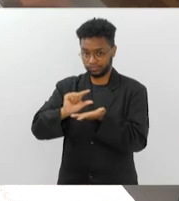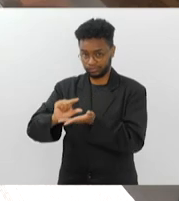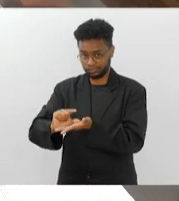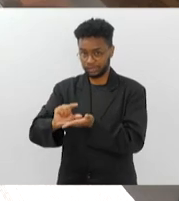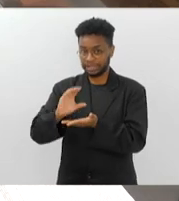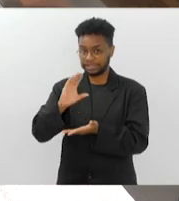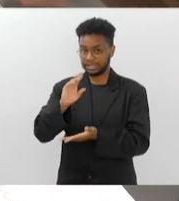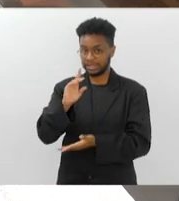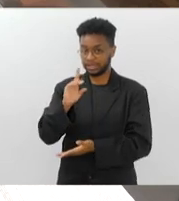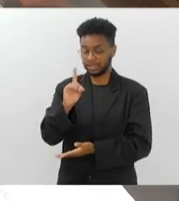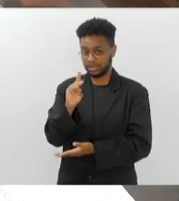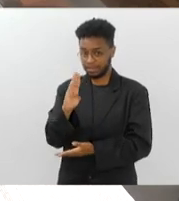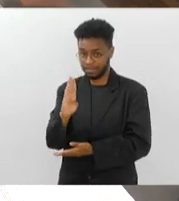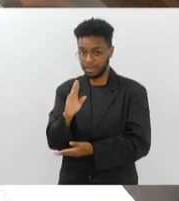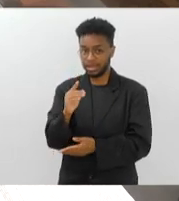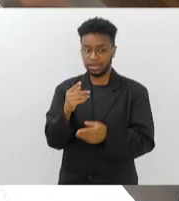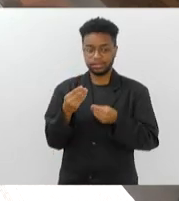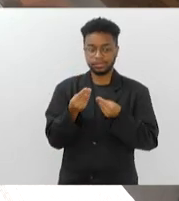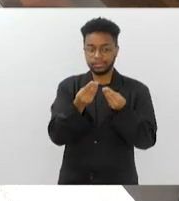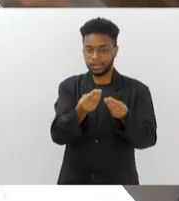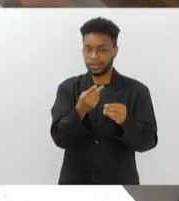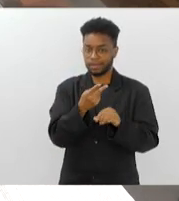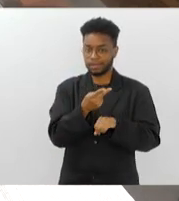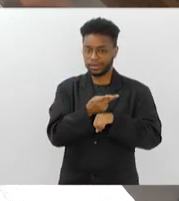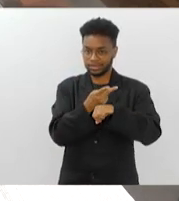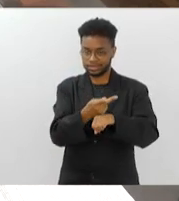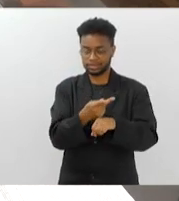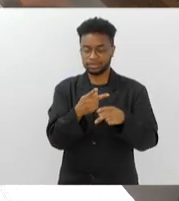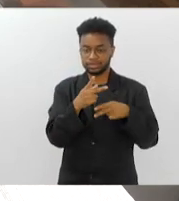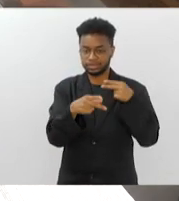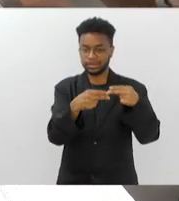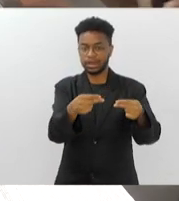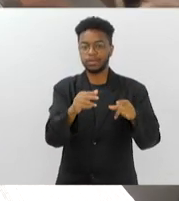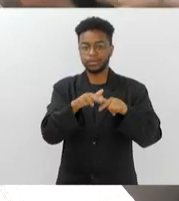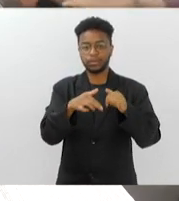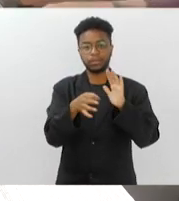presenteá-lo pelo pelo parecer que melhorou o